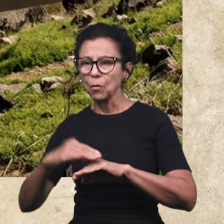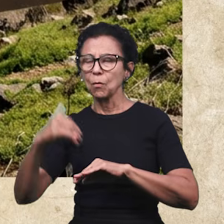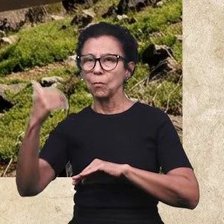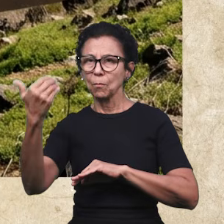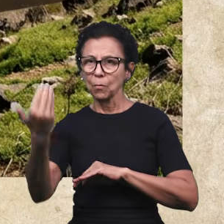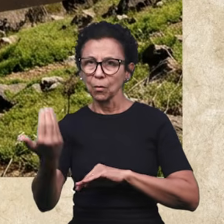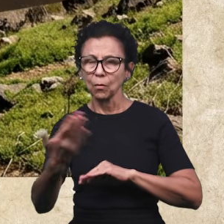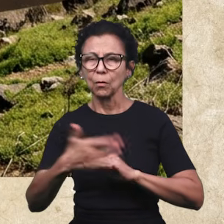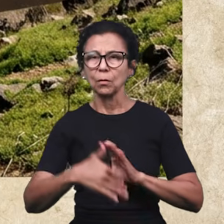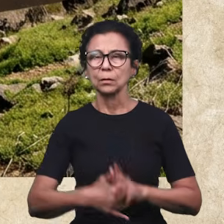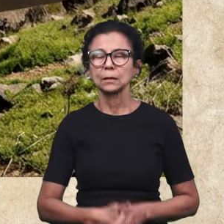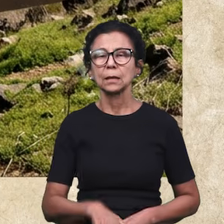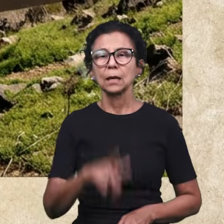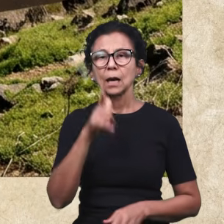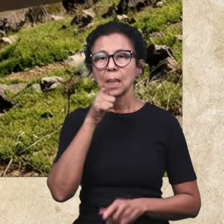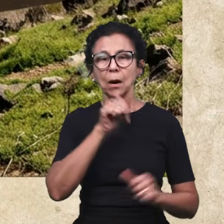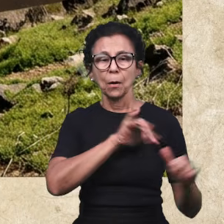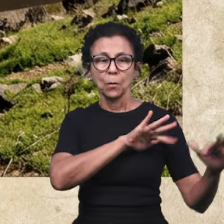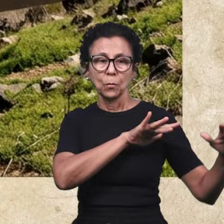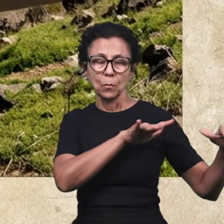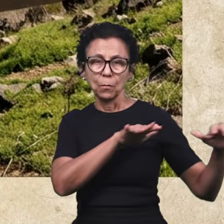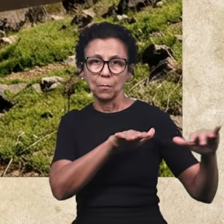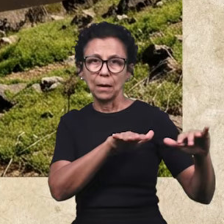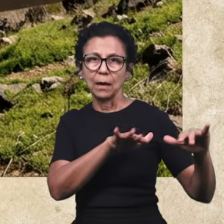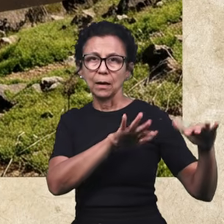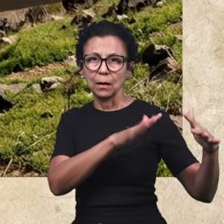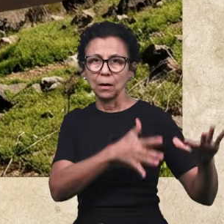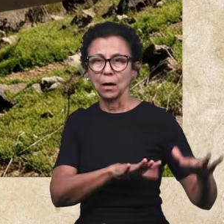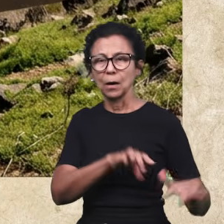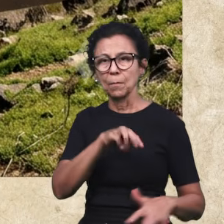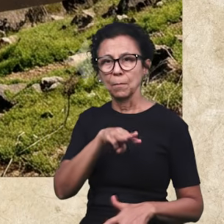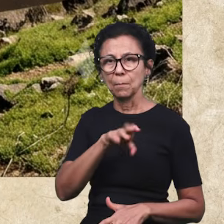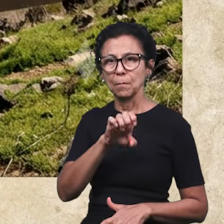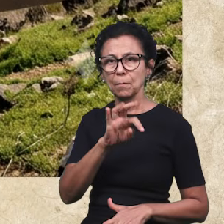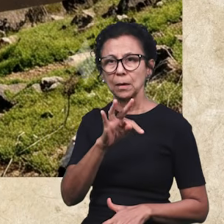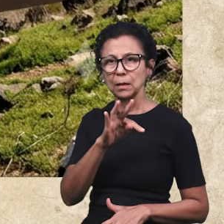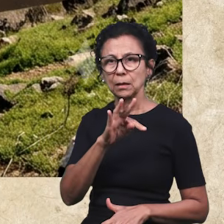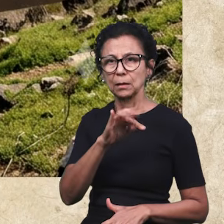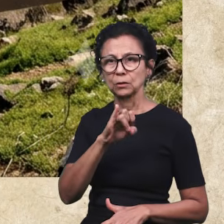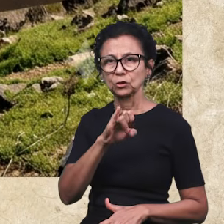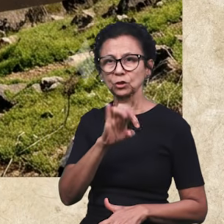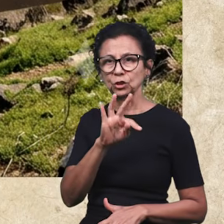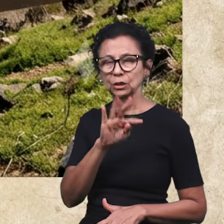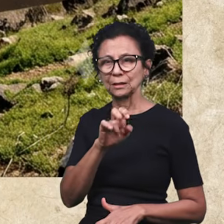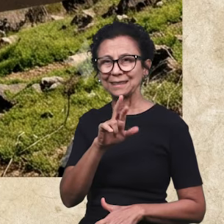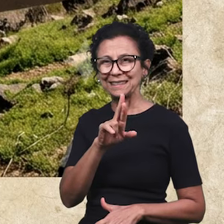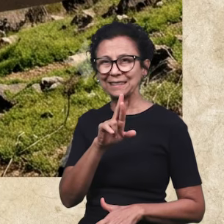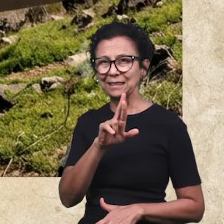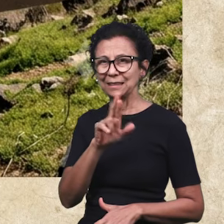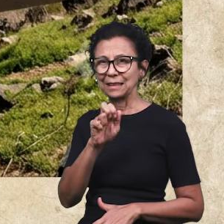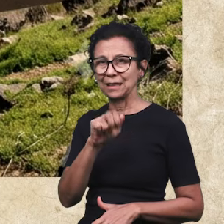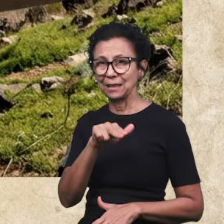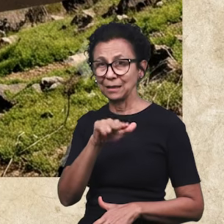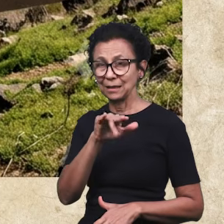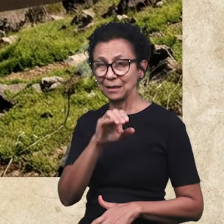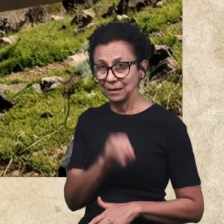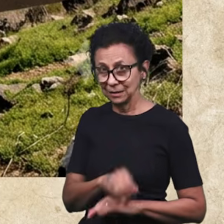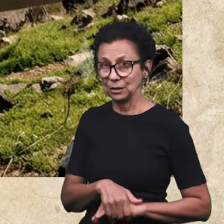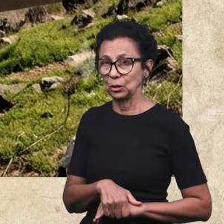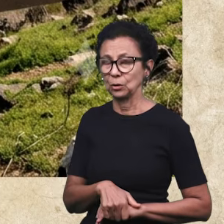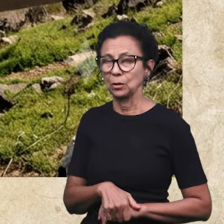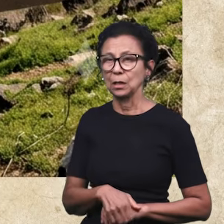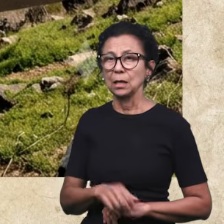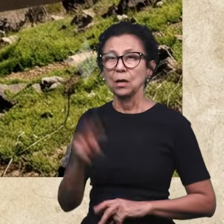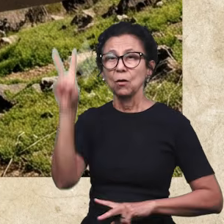frio. Quando esse ar frio descia da colina em direção ao ar quente que estava na superfície